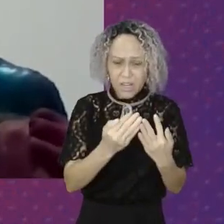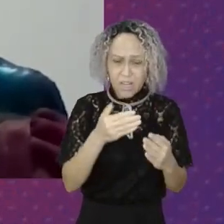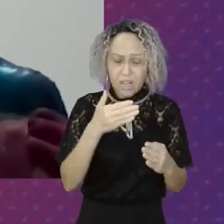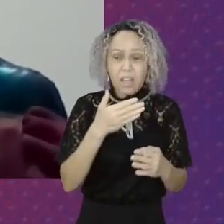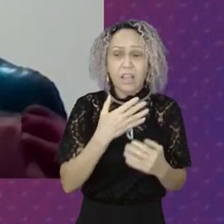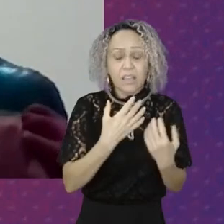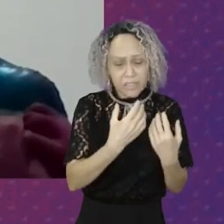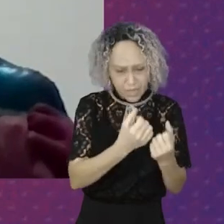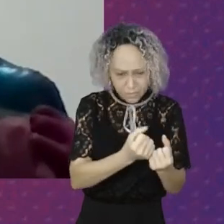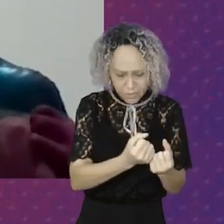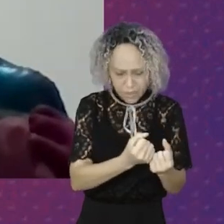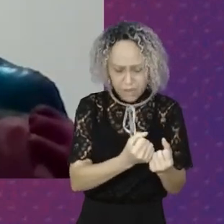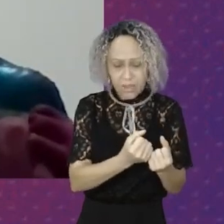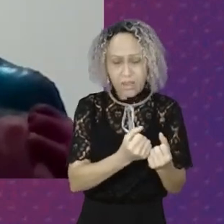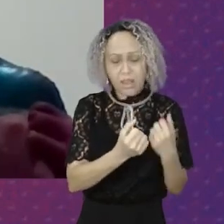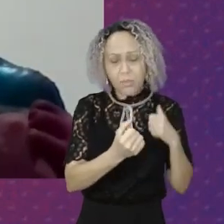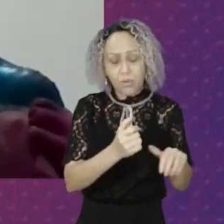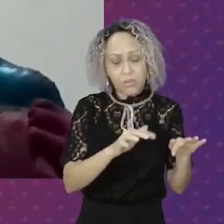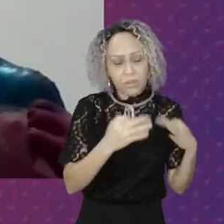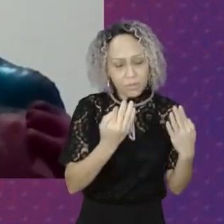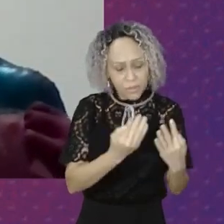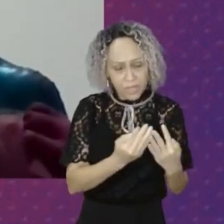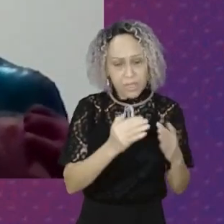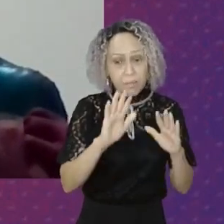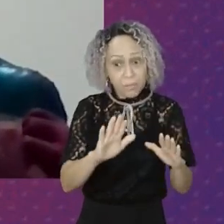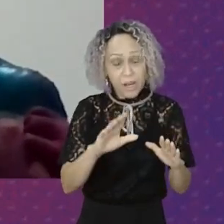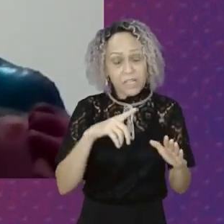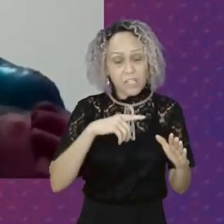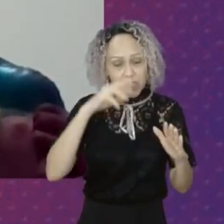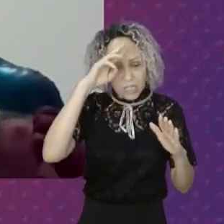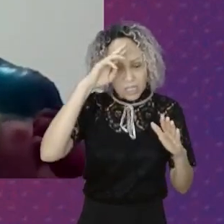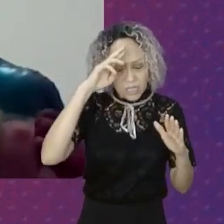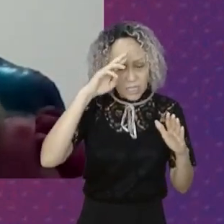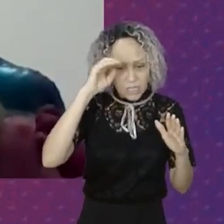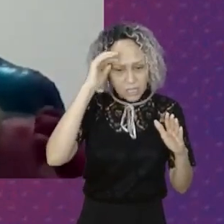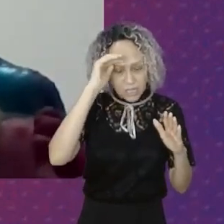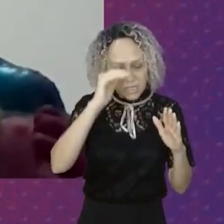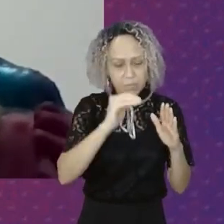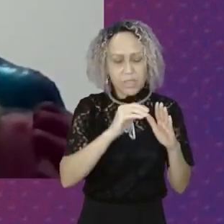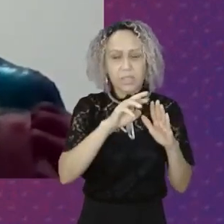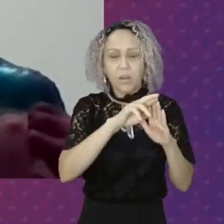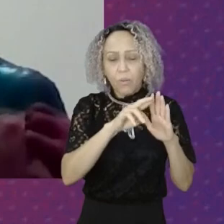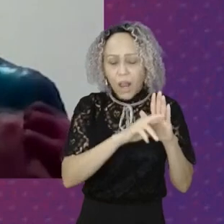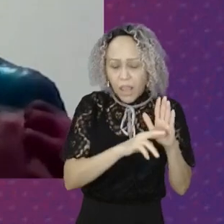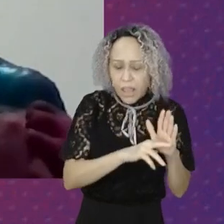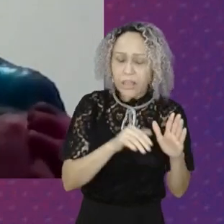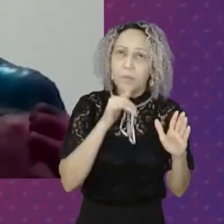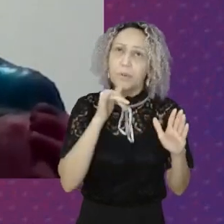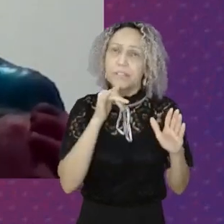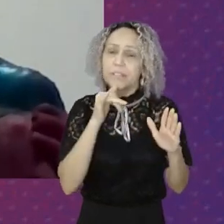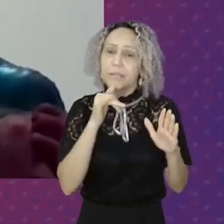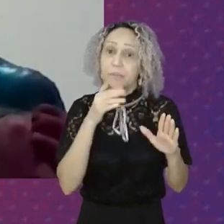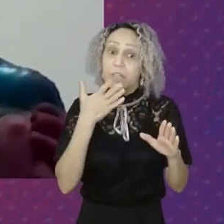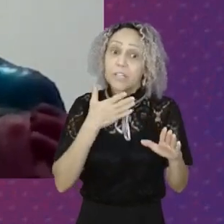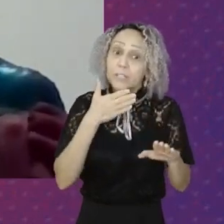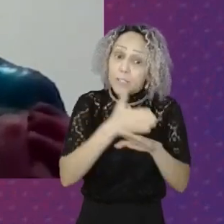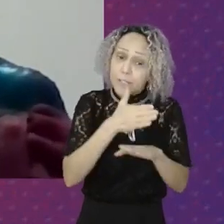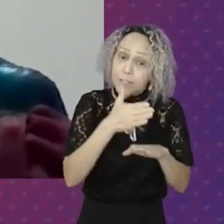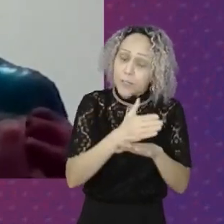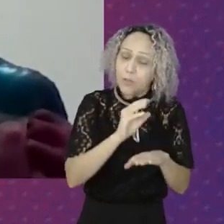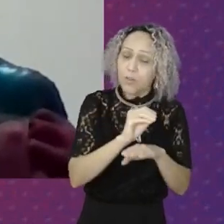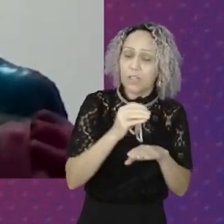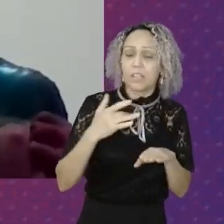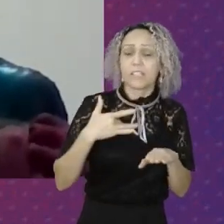dos beneficiários no que diz respeito a esses serviços de saúde e educação e que acaba se transformando